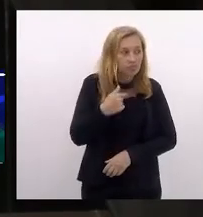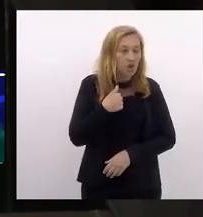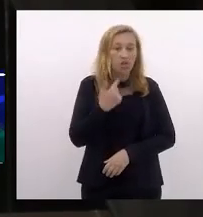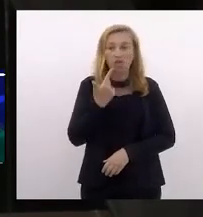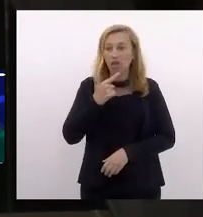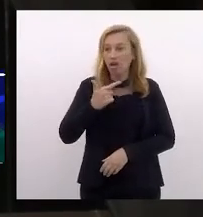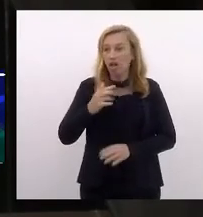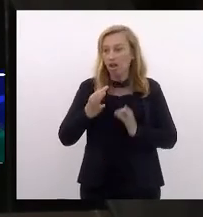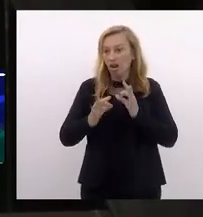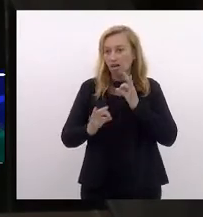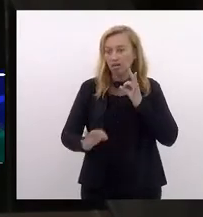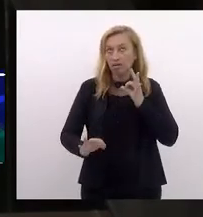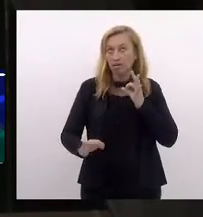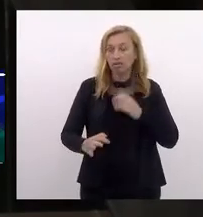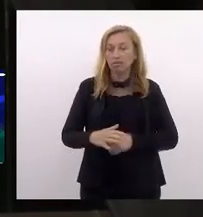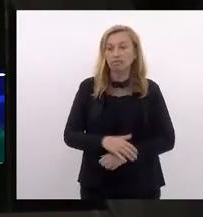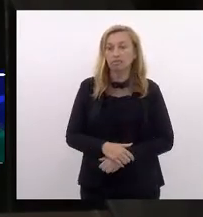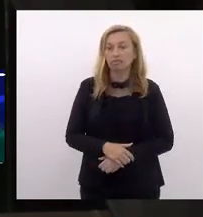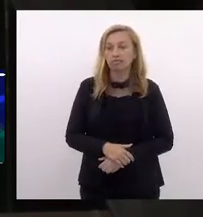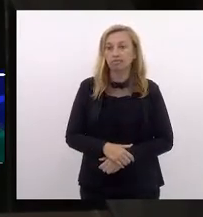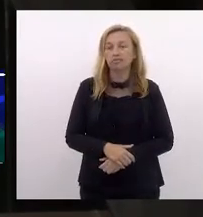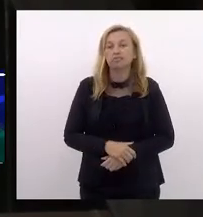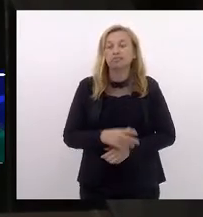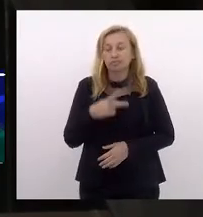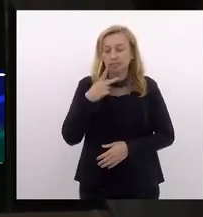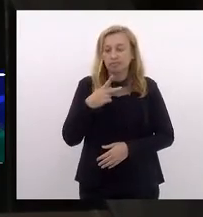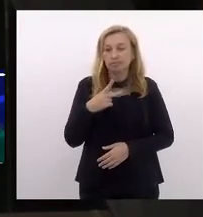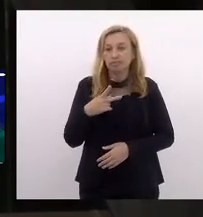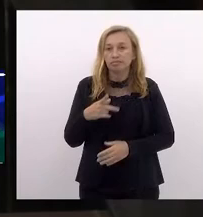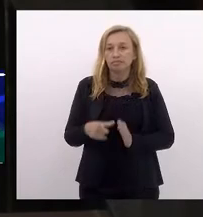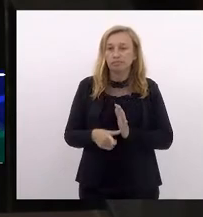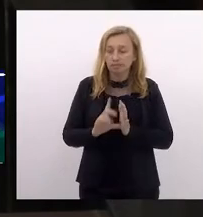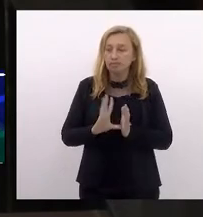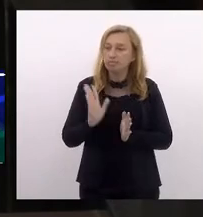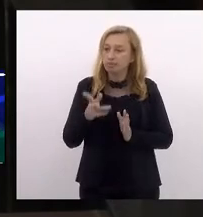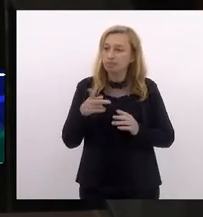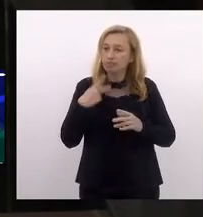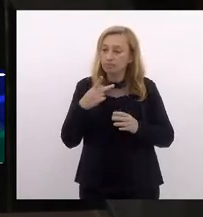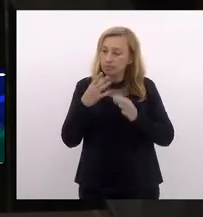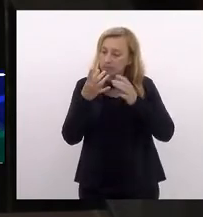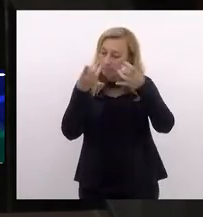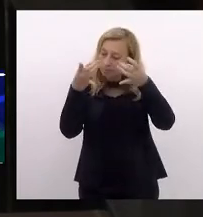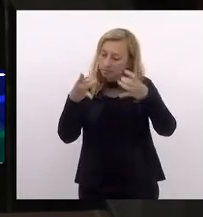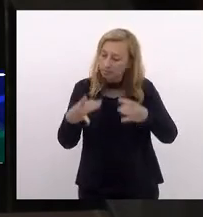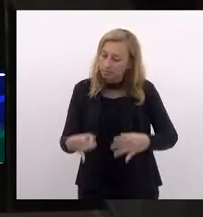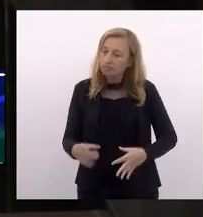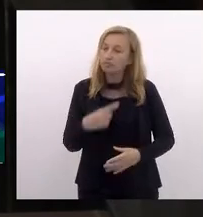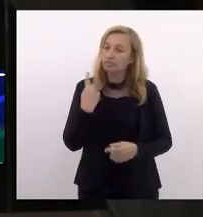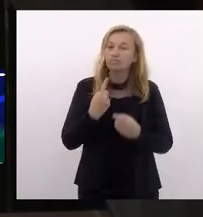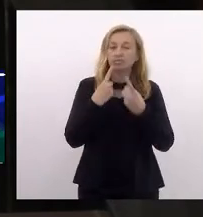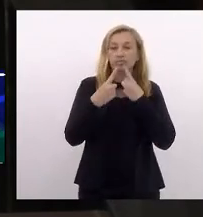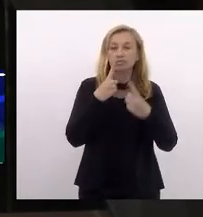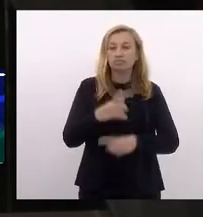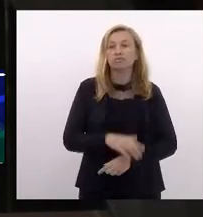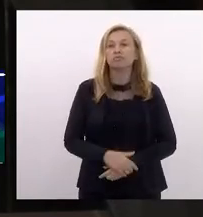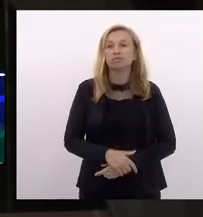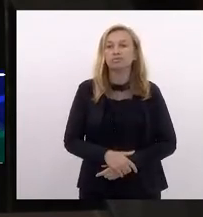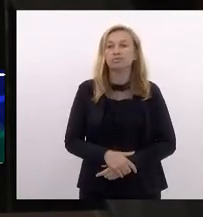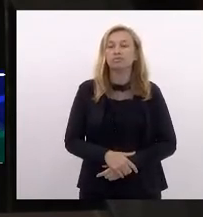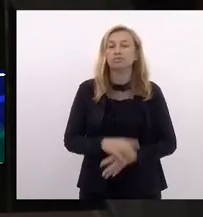também não vou ser muito mais longo porque as intervenções que antecederam Já deram conta em detalhes que nós estamos discutindo